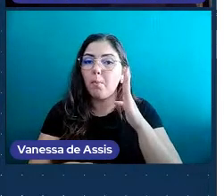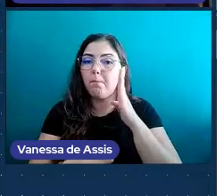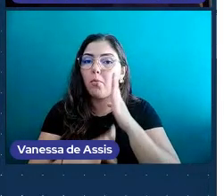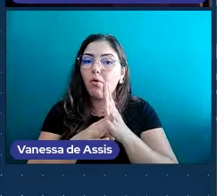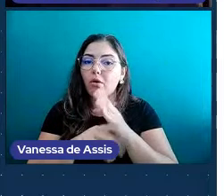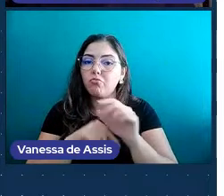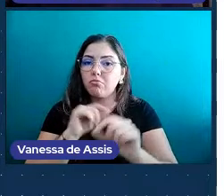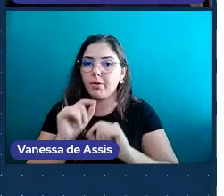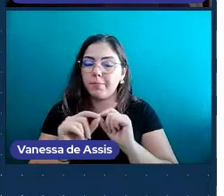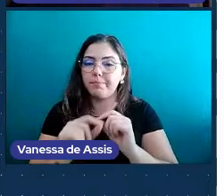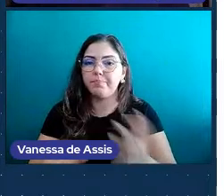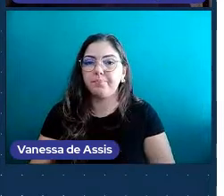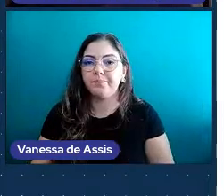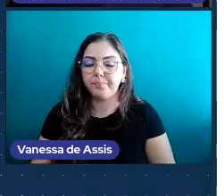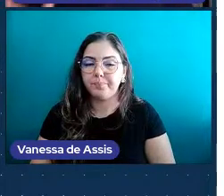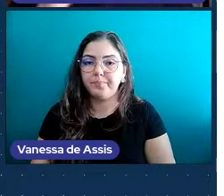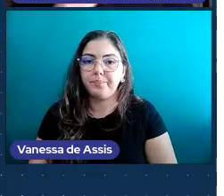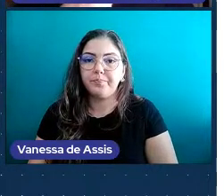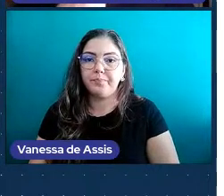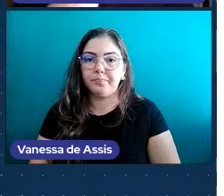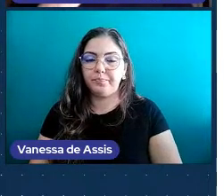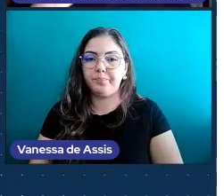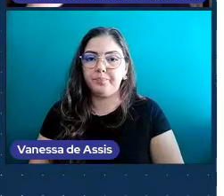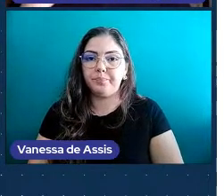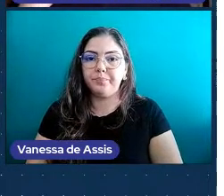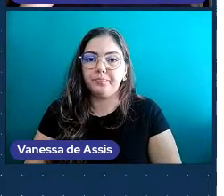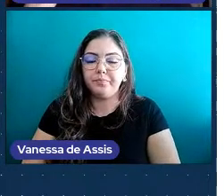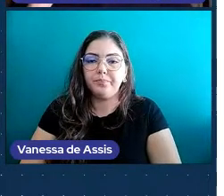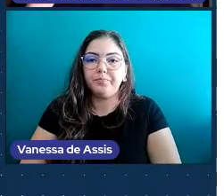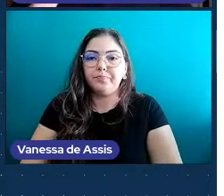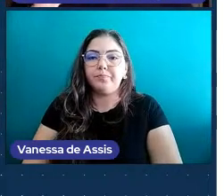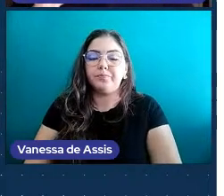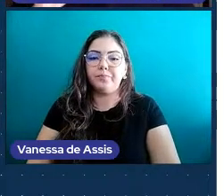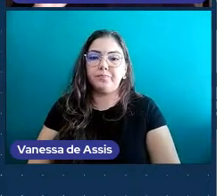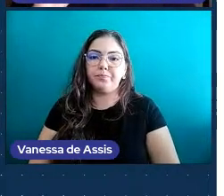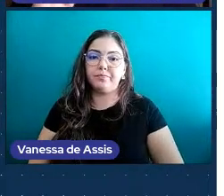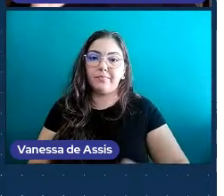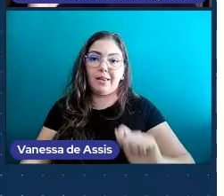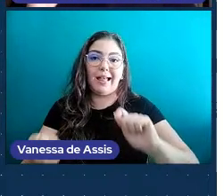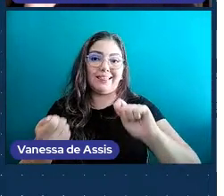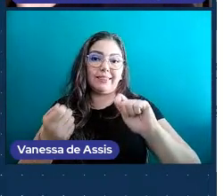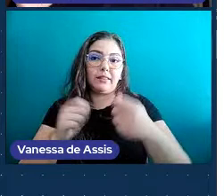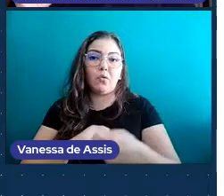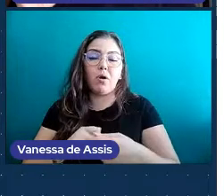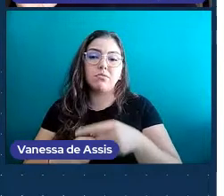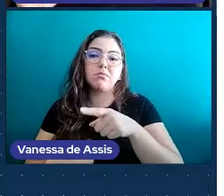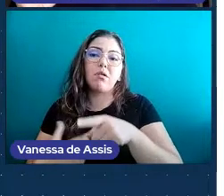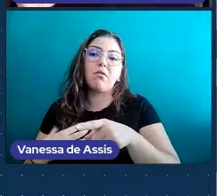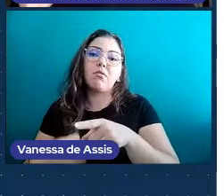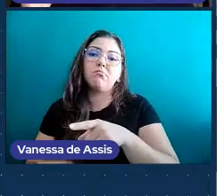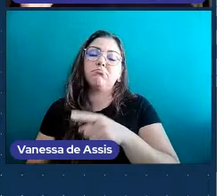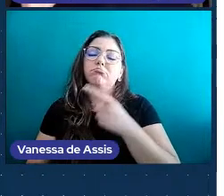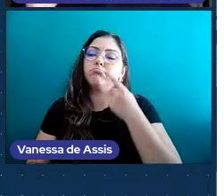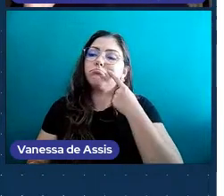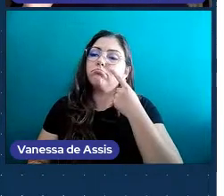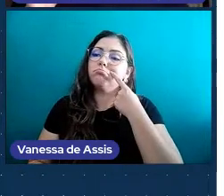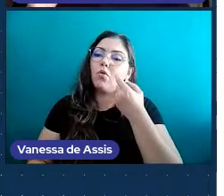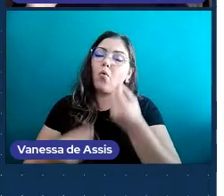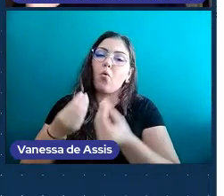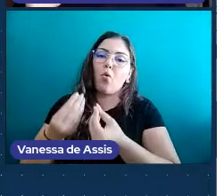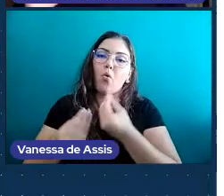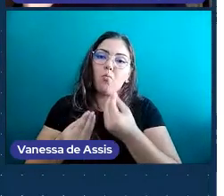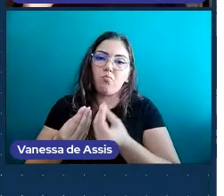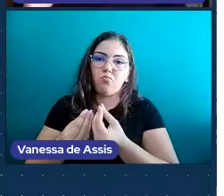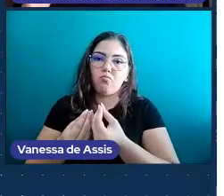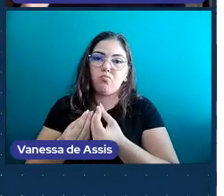Em relação à adequação da interpretação, isso tem muito a ver com aquele critério de subjetividade. Essa adequação da interpretação, ela vai